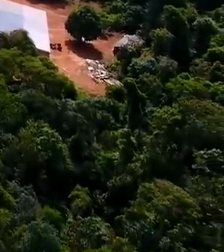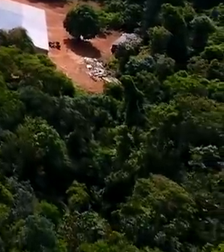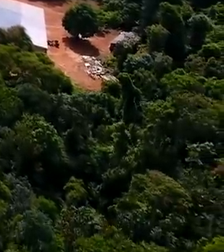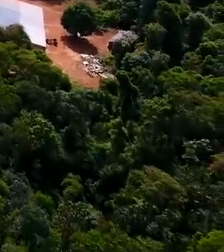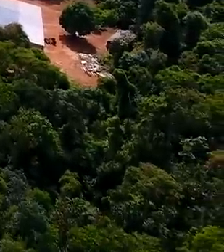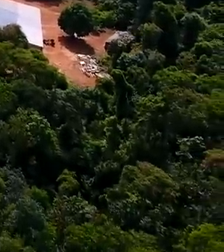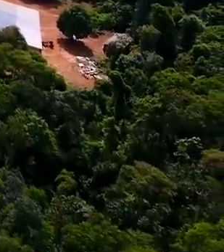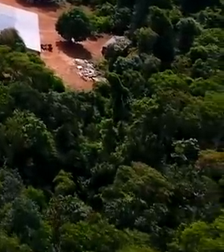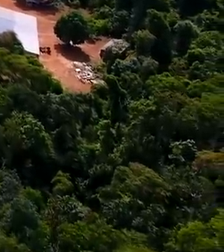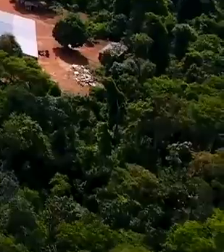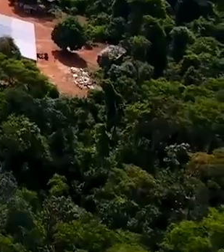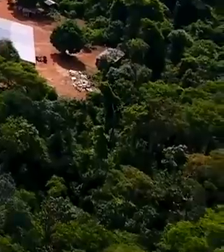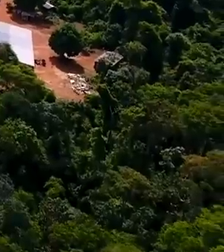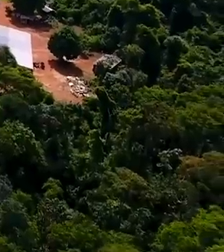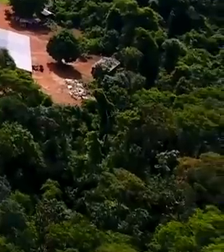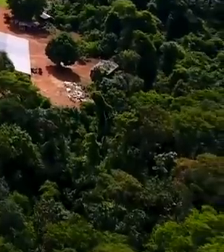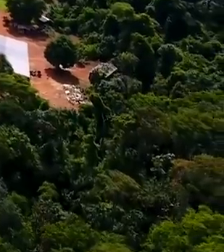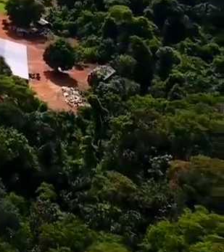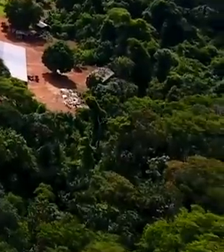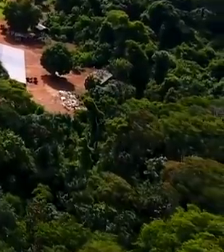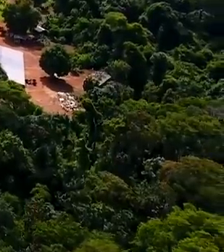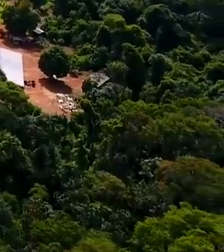E aí